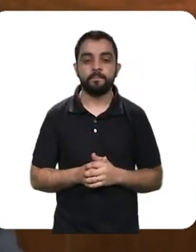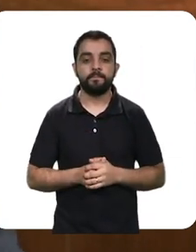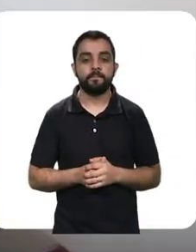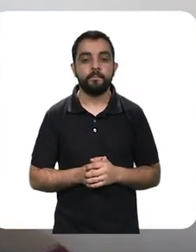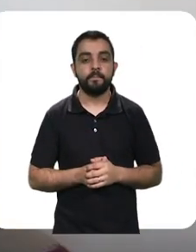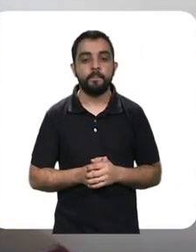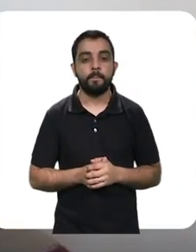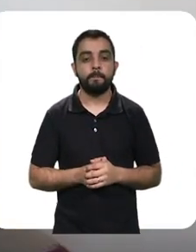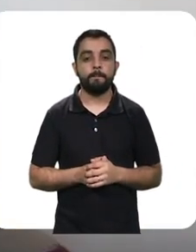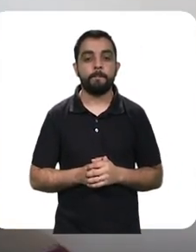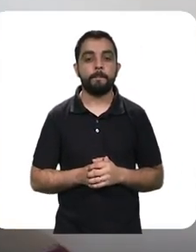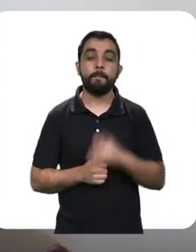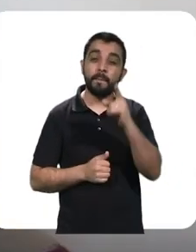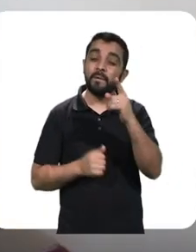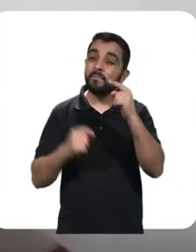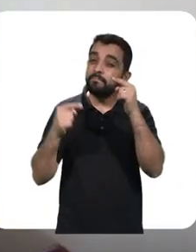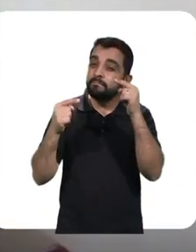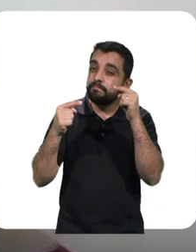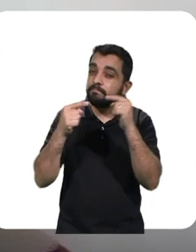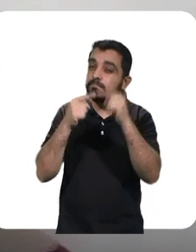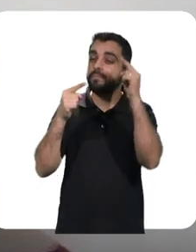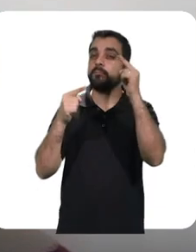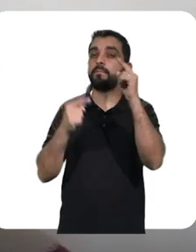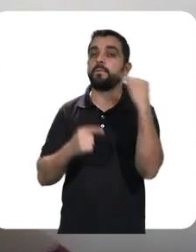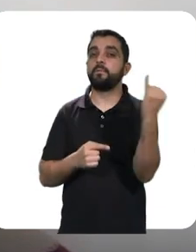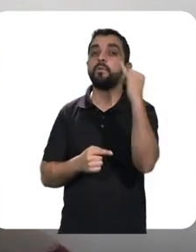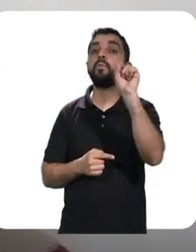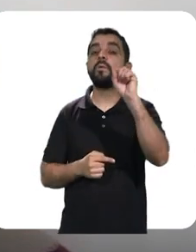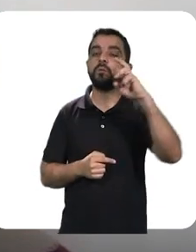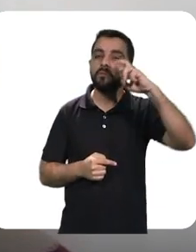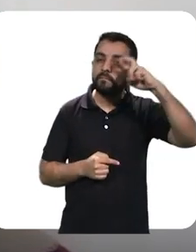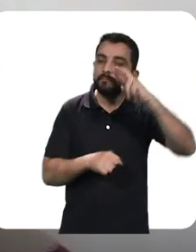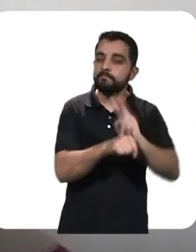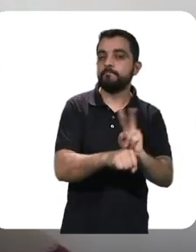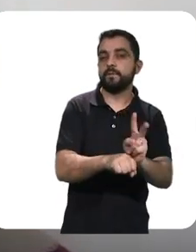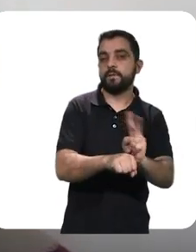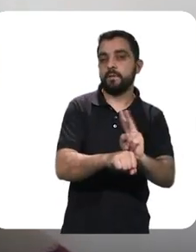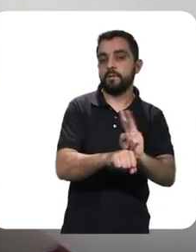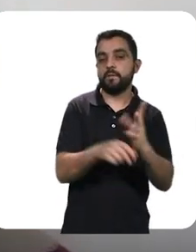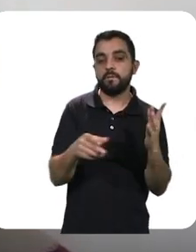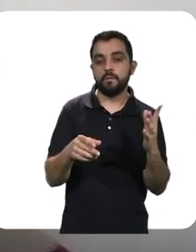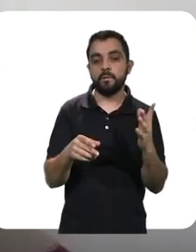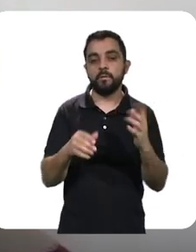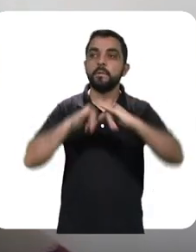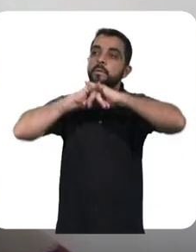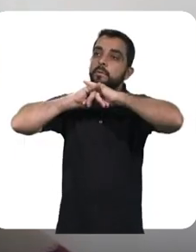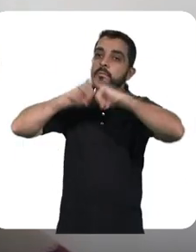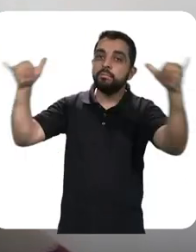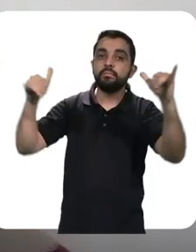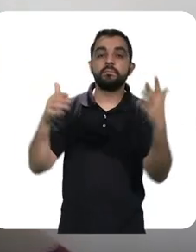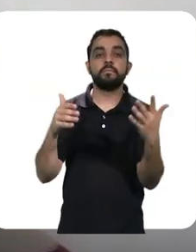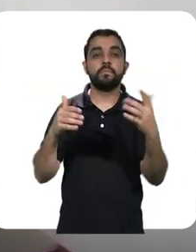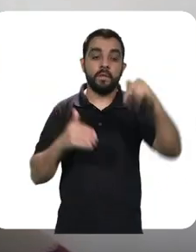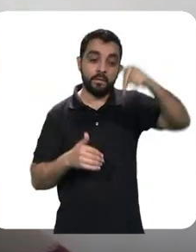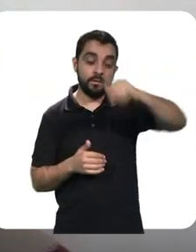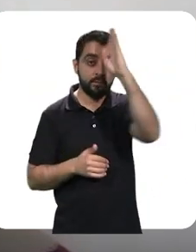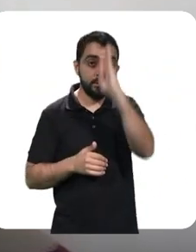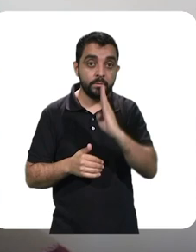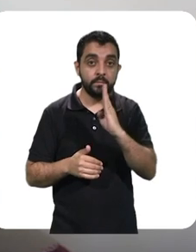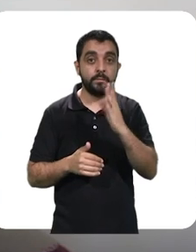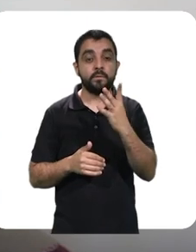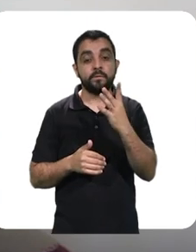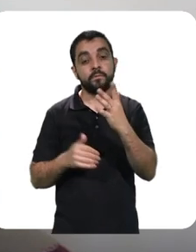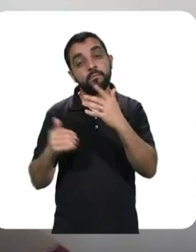restrições? Eu acho que você tocou num ponto importante, que é a fiscalização, né? Uma coisa é o toque de recolher aqui nos